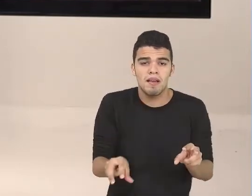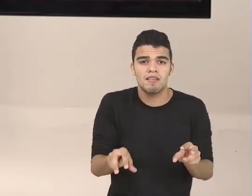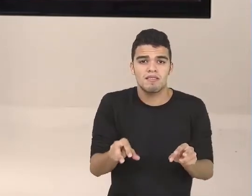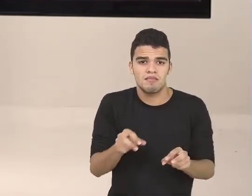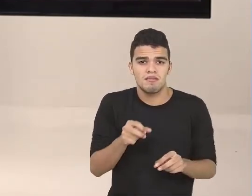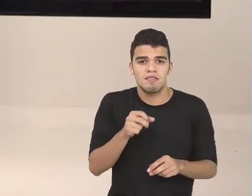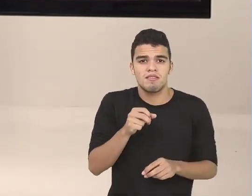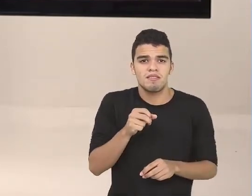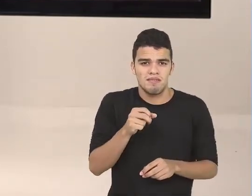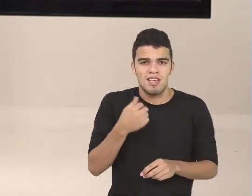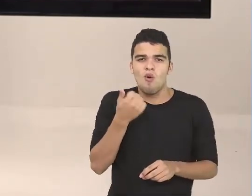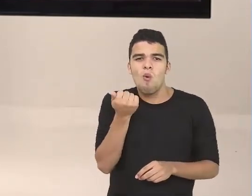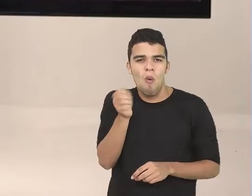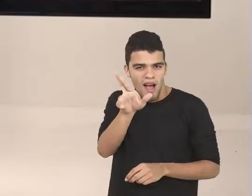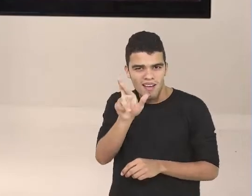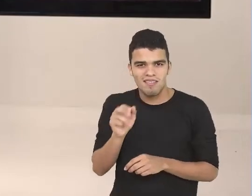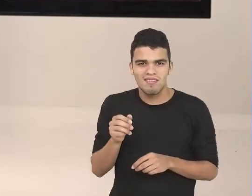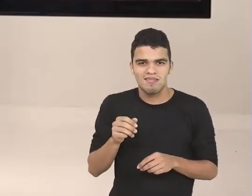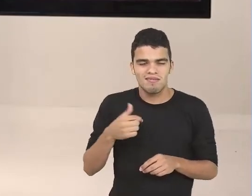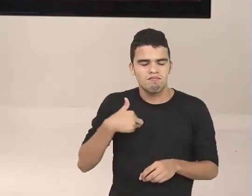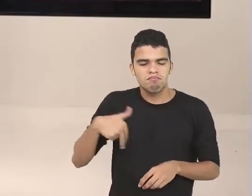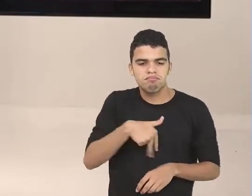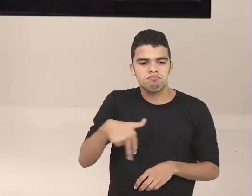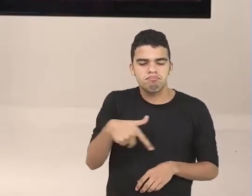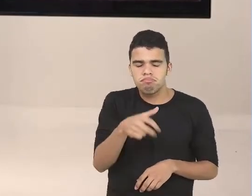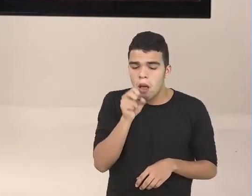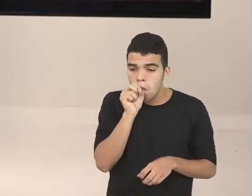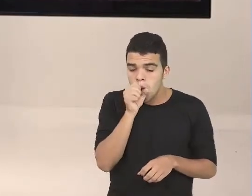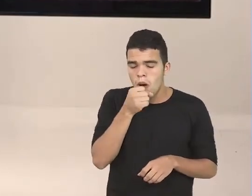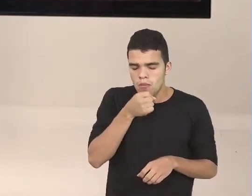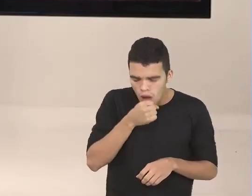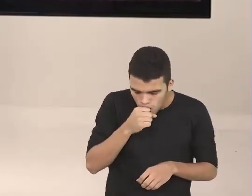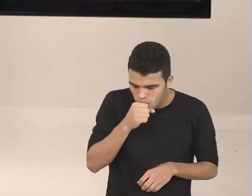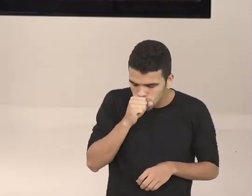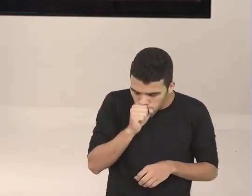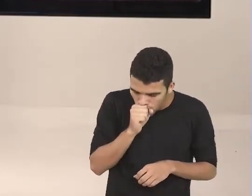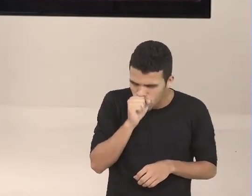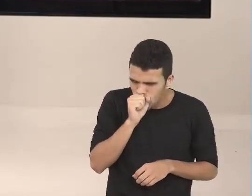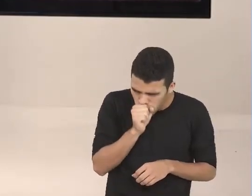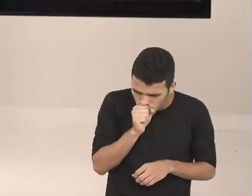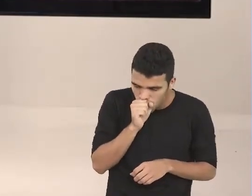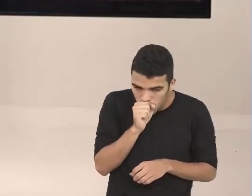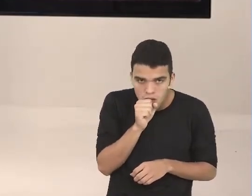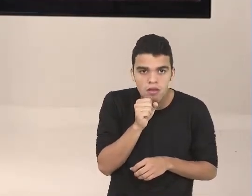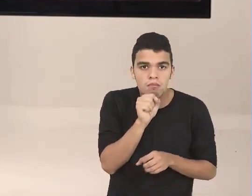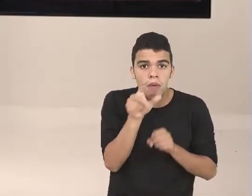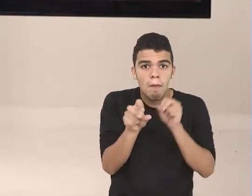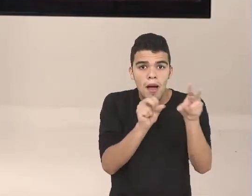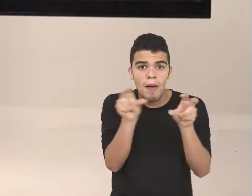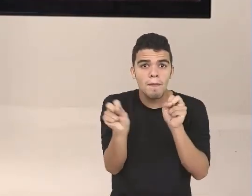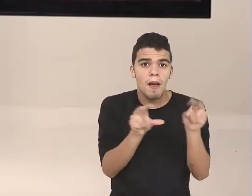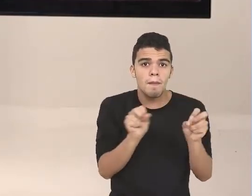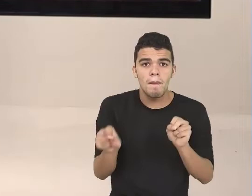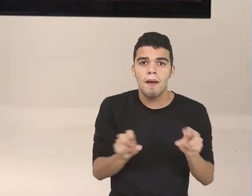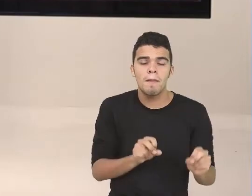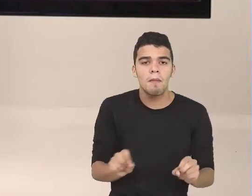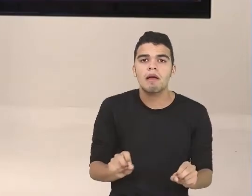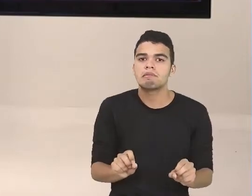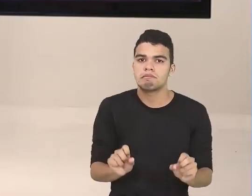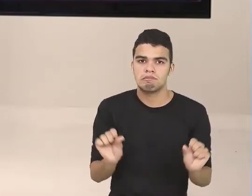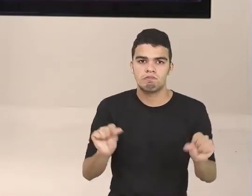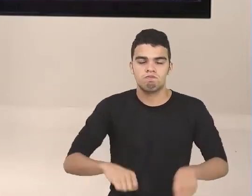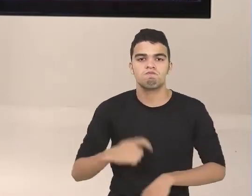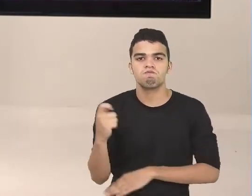superfícies, pessoas começam a se infectar mais rapidamente com esse tipo de situação.